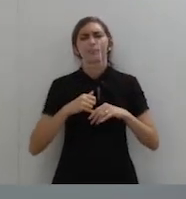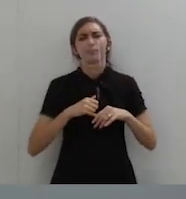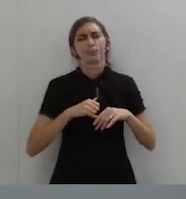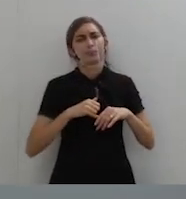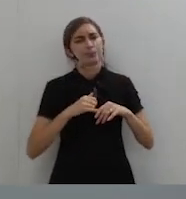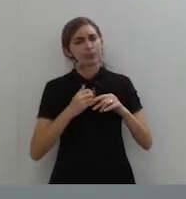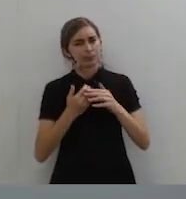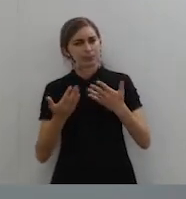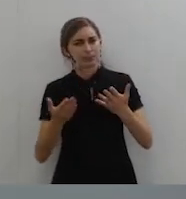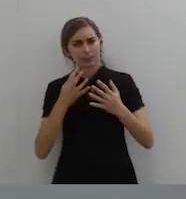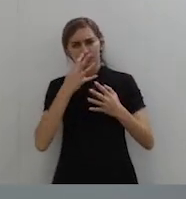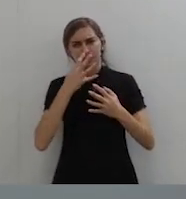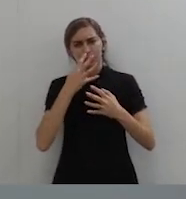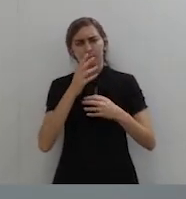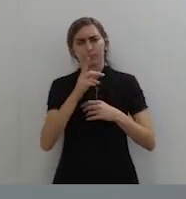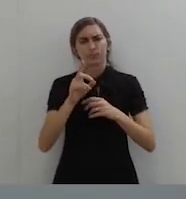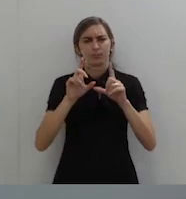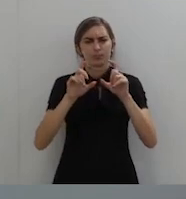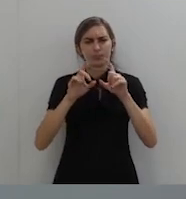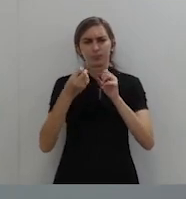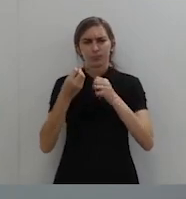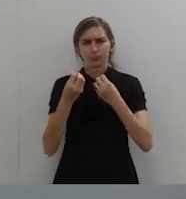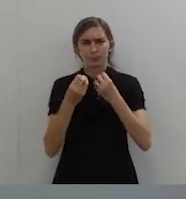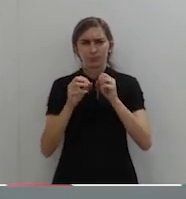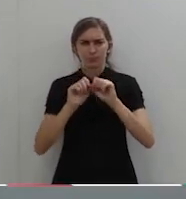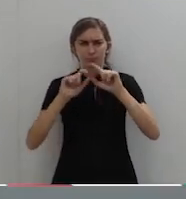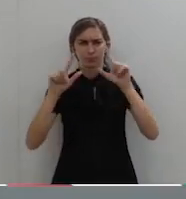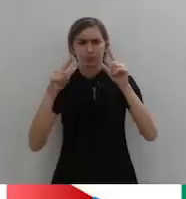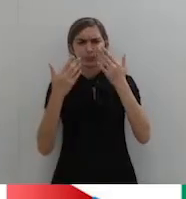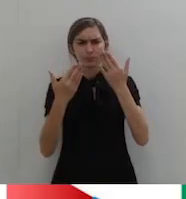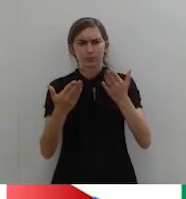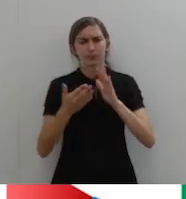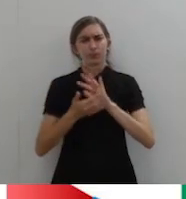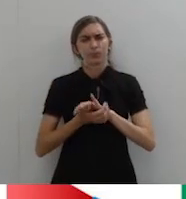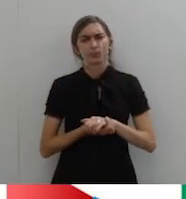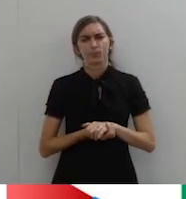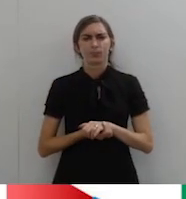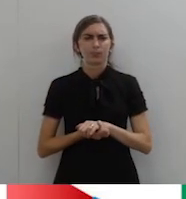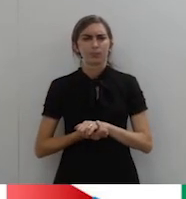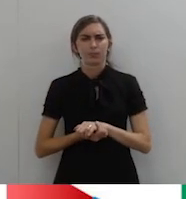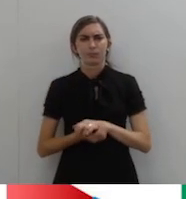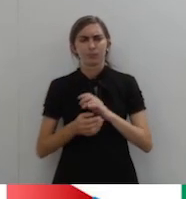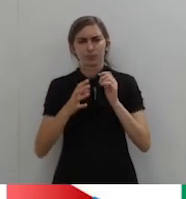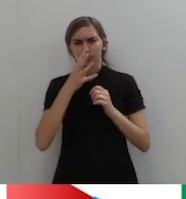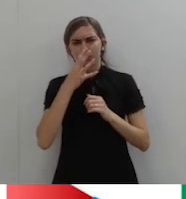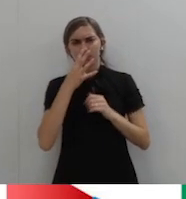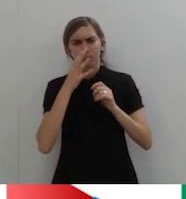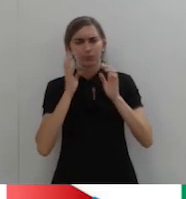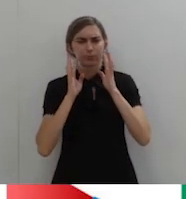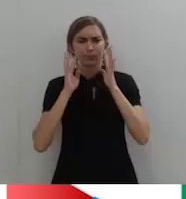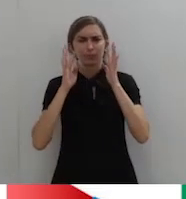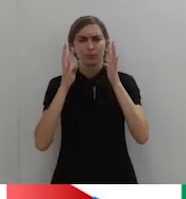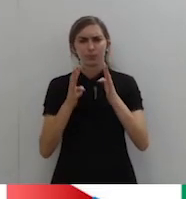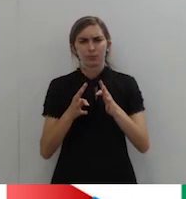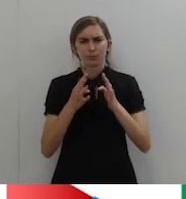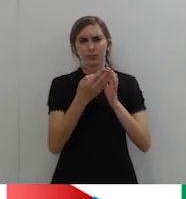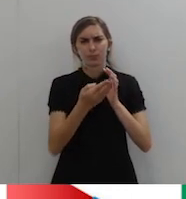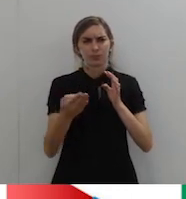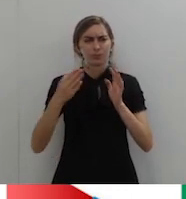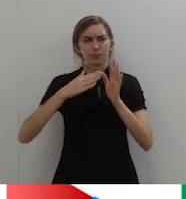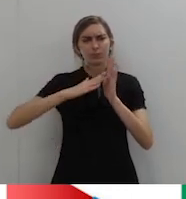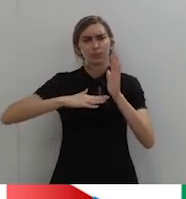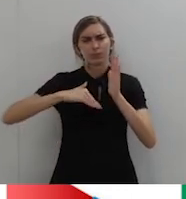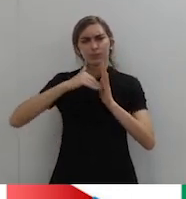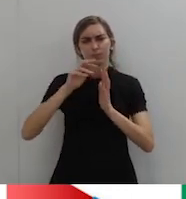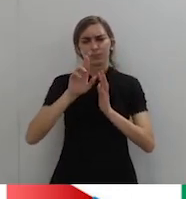lá atrás. Então, observe a imagem que está aparecendo aí para vocês na tela. Então, preste atenção. Isso aí é